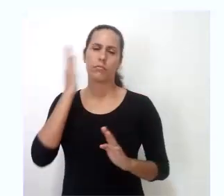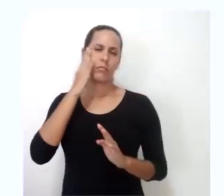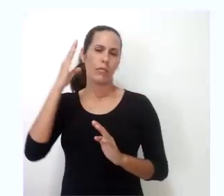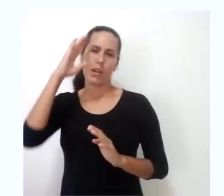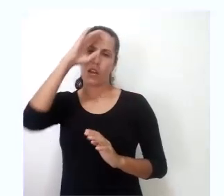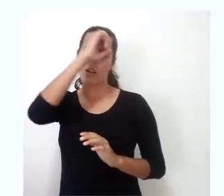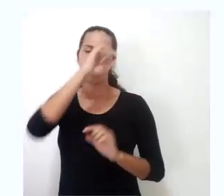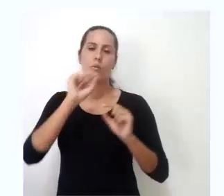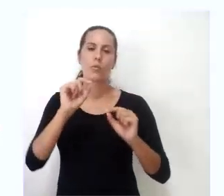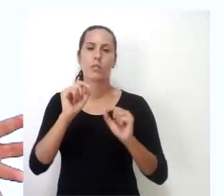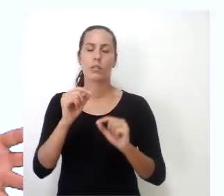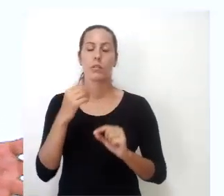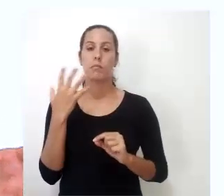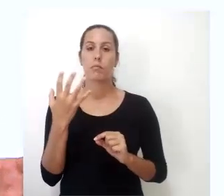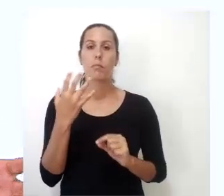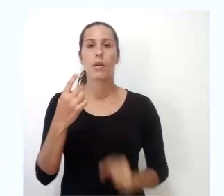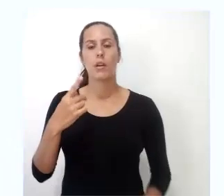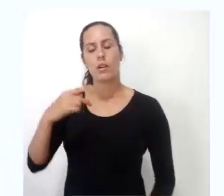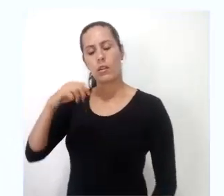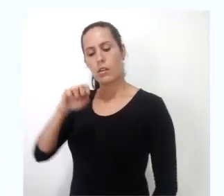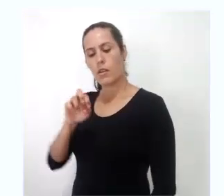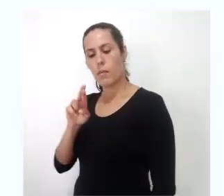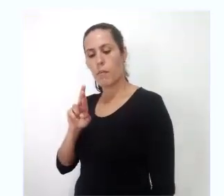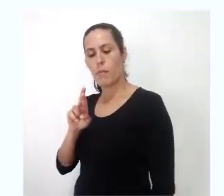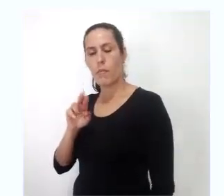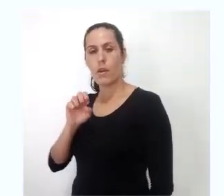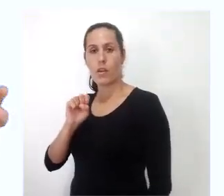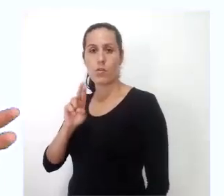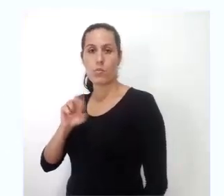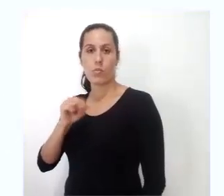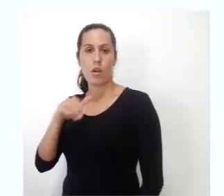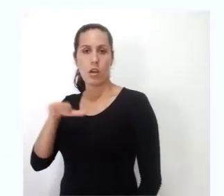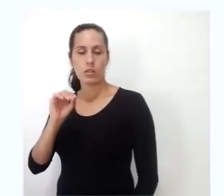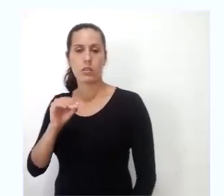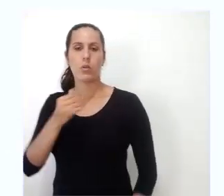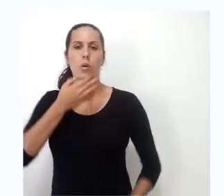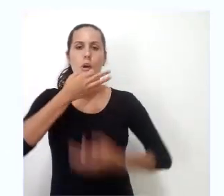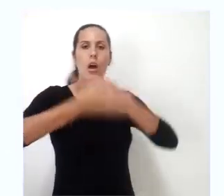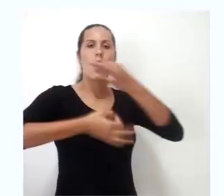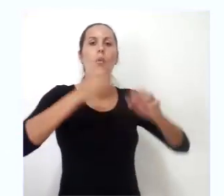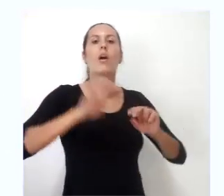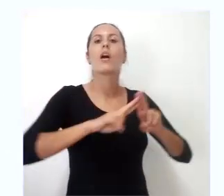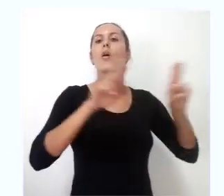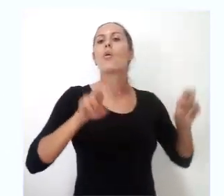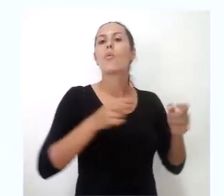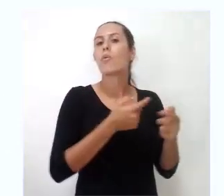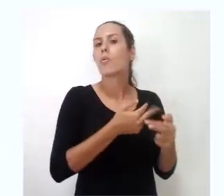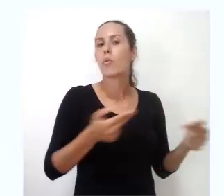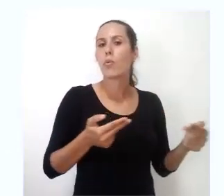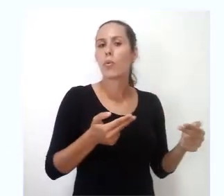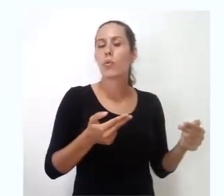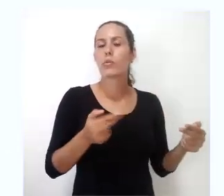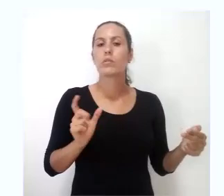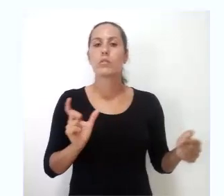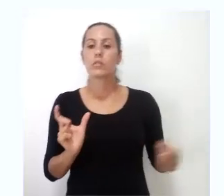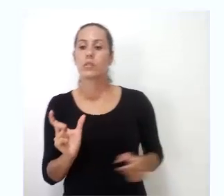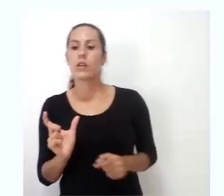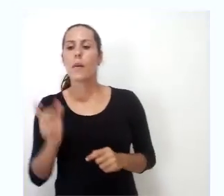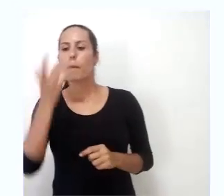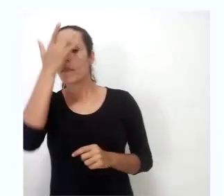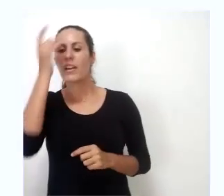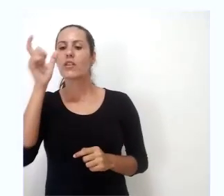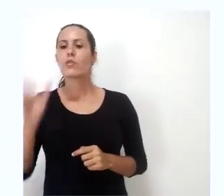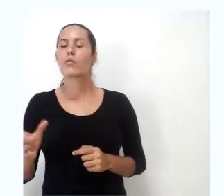para entender persuasão, argumentar. Argumentar sobre, persuadir